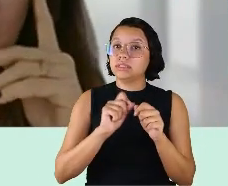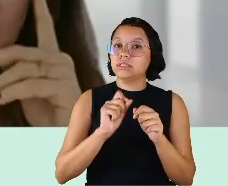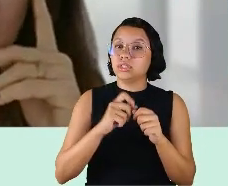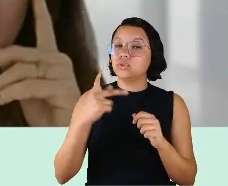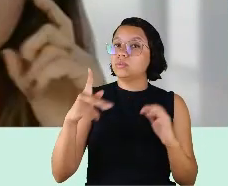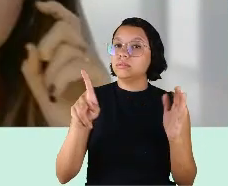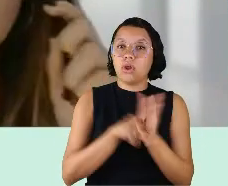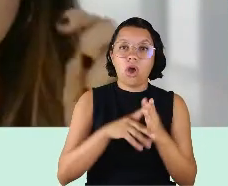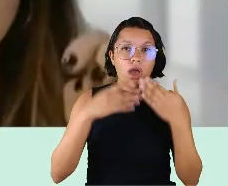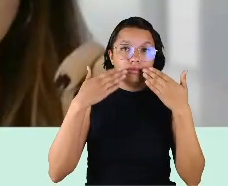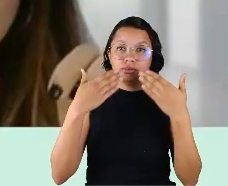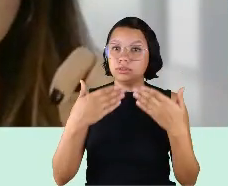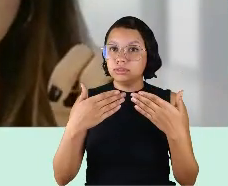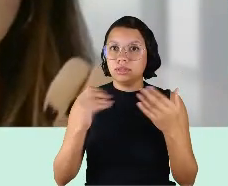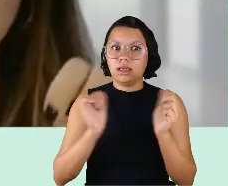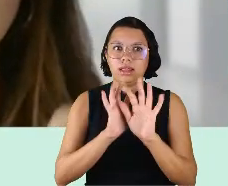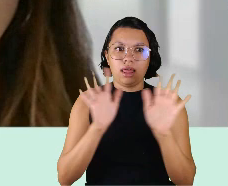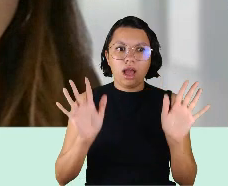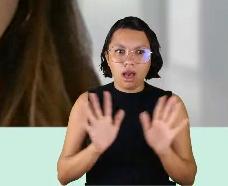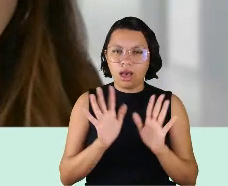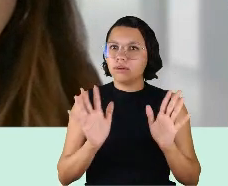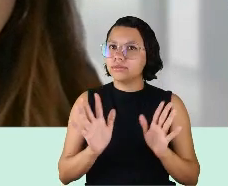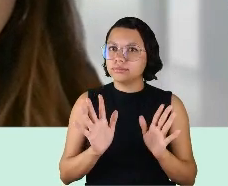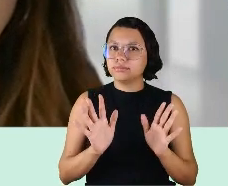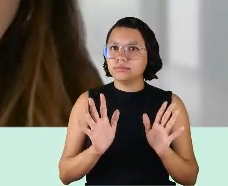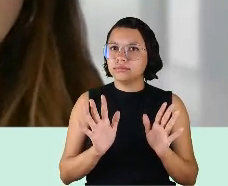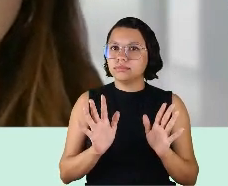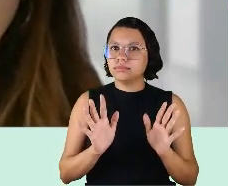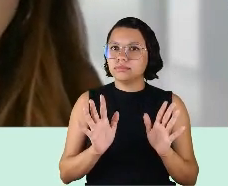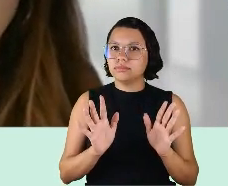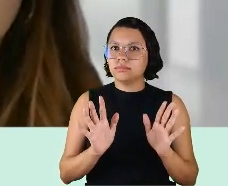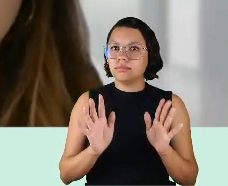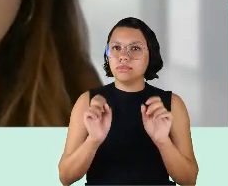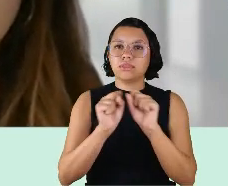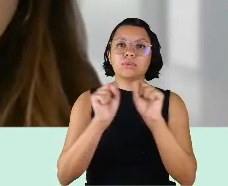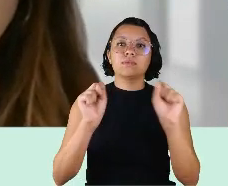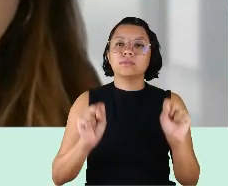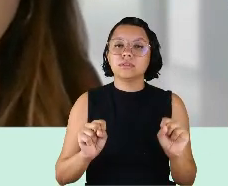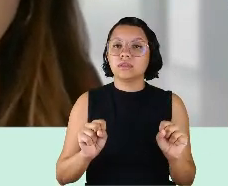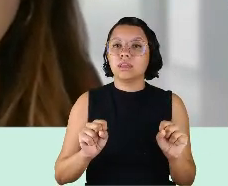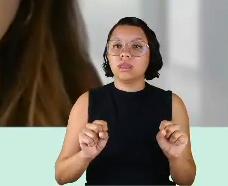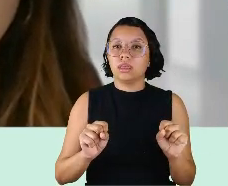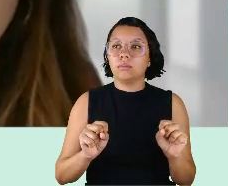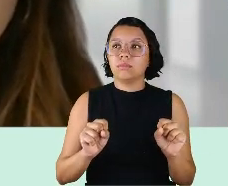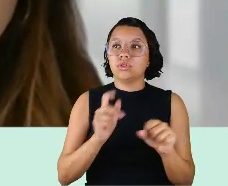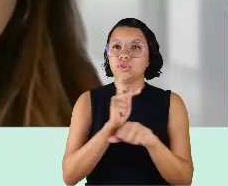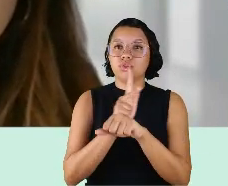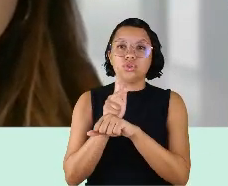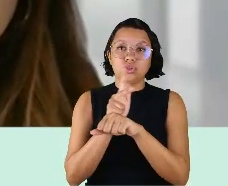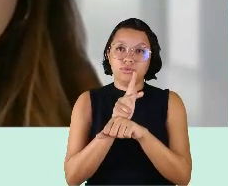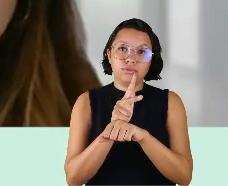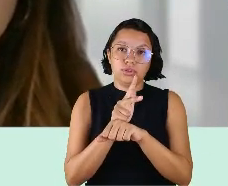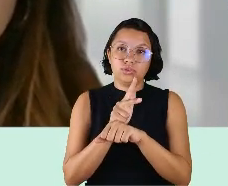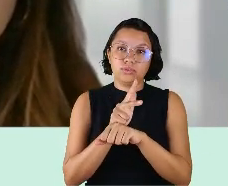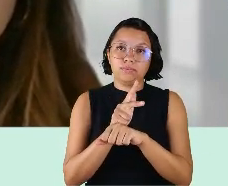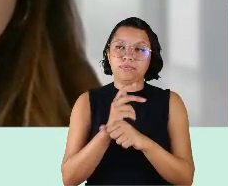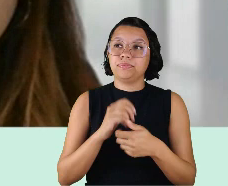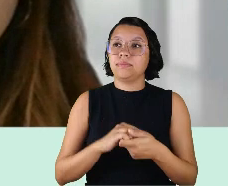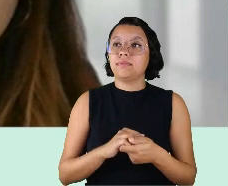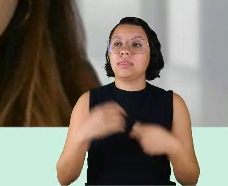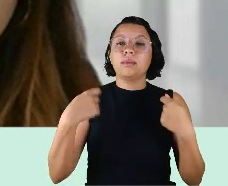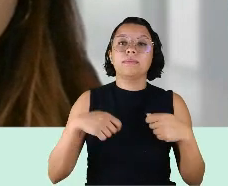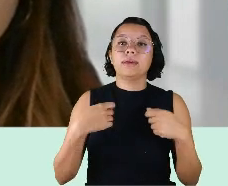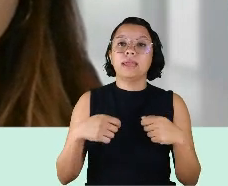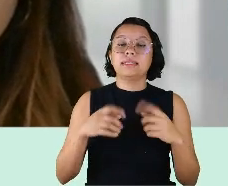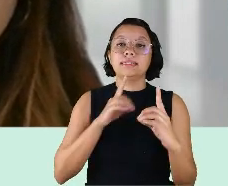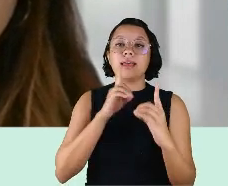suas audiências, evidentemente, no sistema de vídeo, né, conferência. Tem